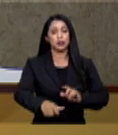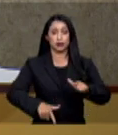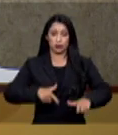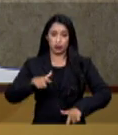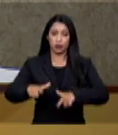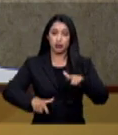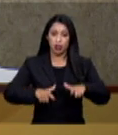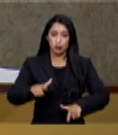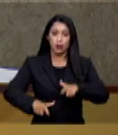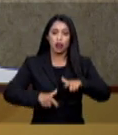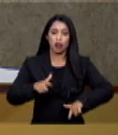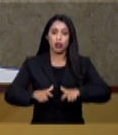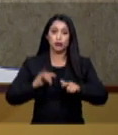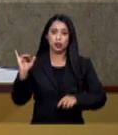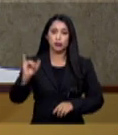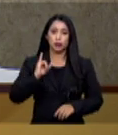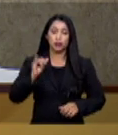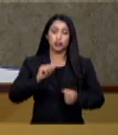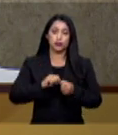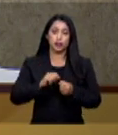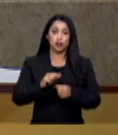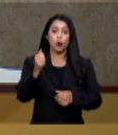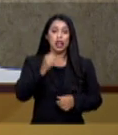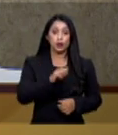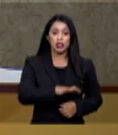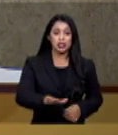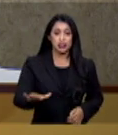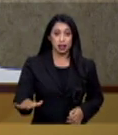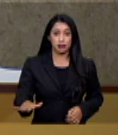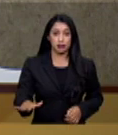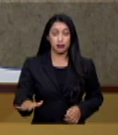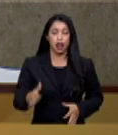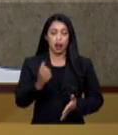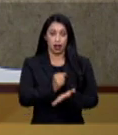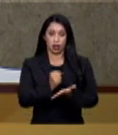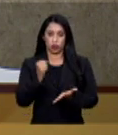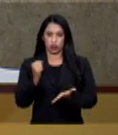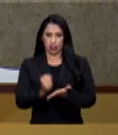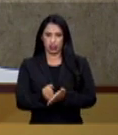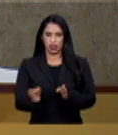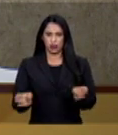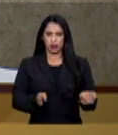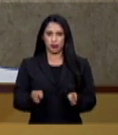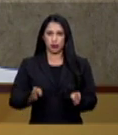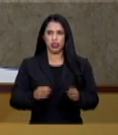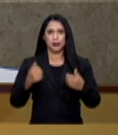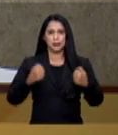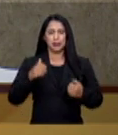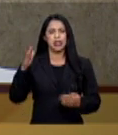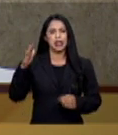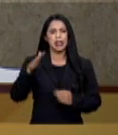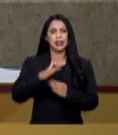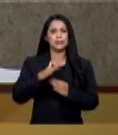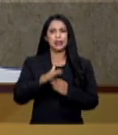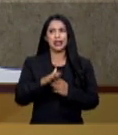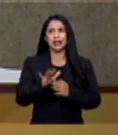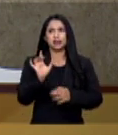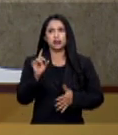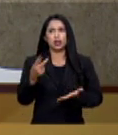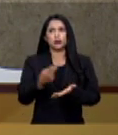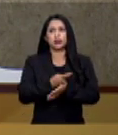continuidade do importante trabalho desenvolvido com adolescentes. A contratação temporária deve ser limitada a casos